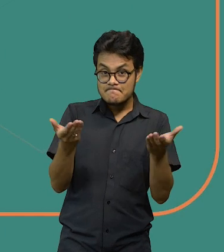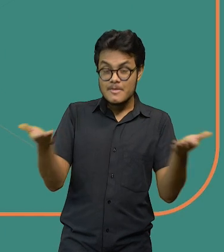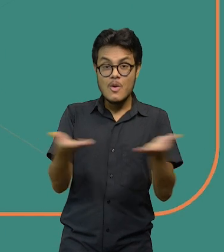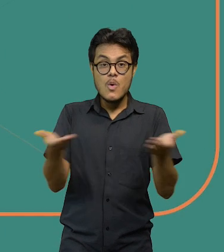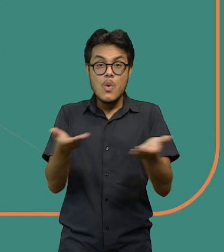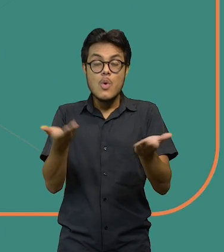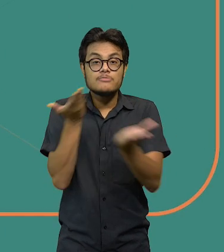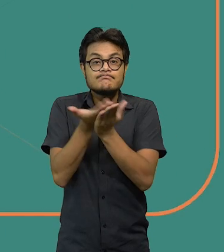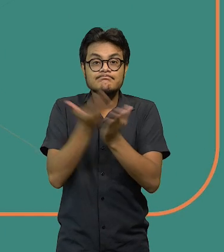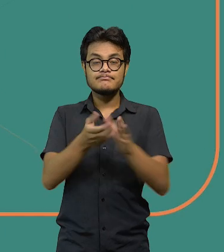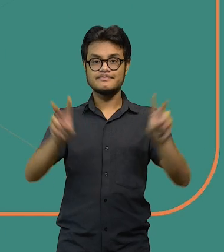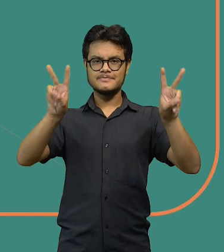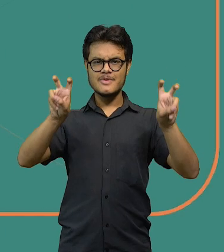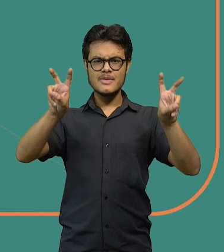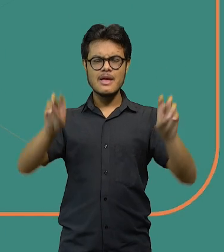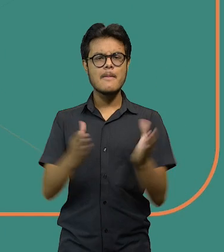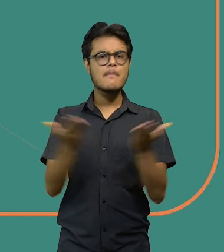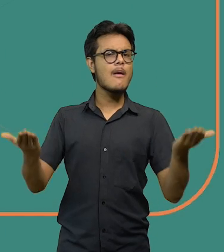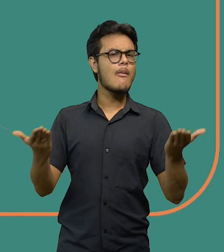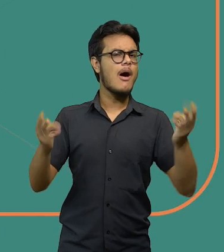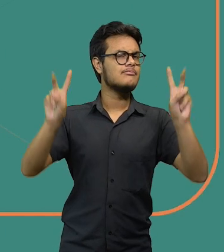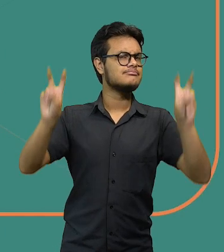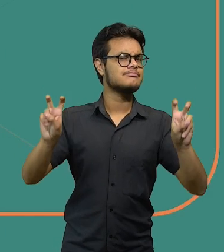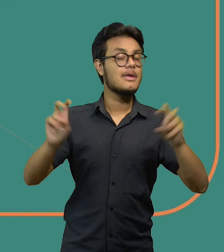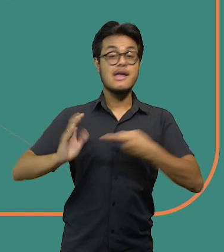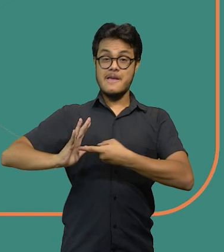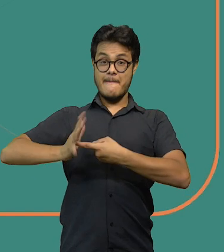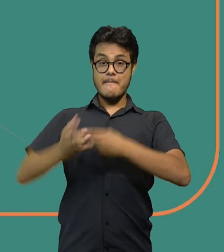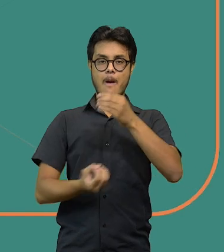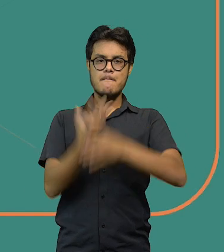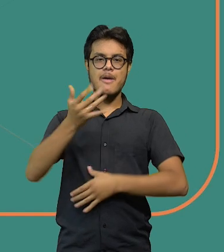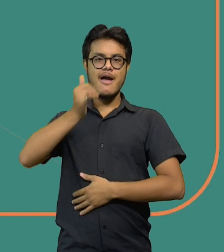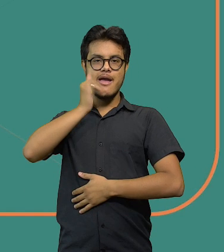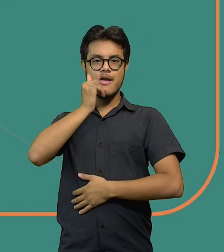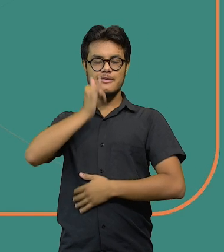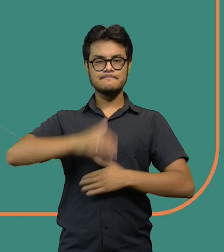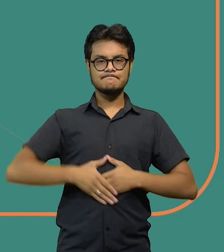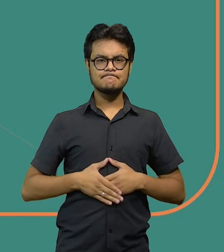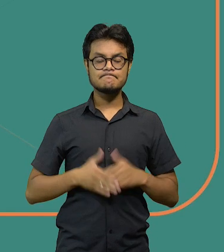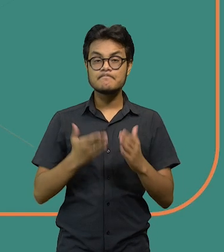aula de hoje a gente vai falar sobre geradores